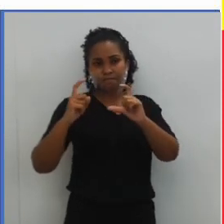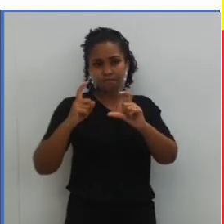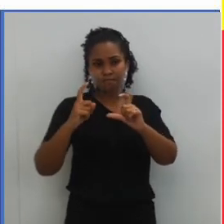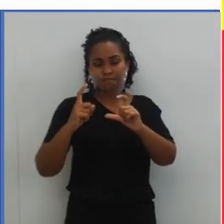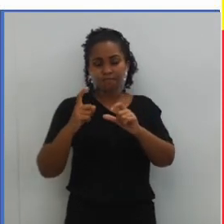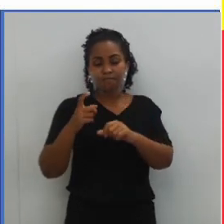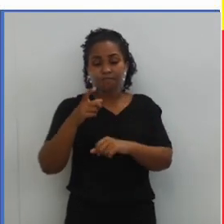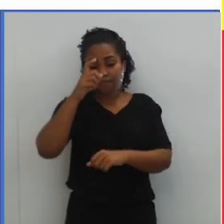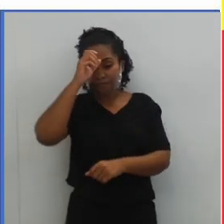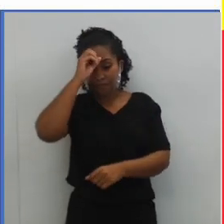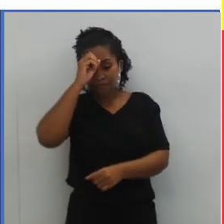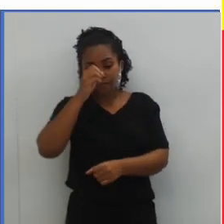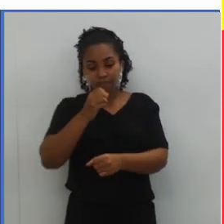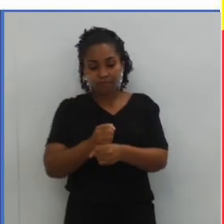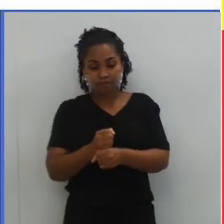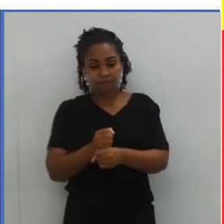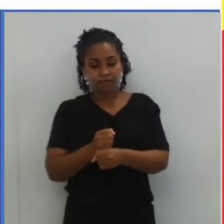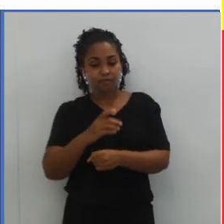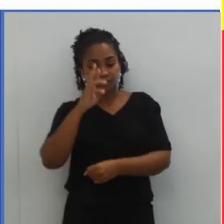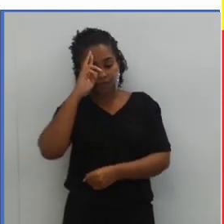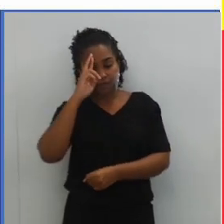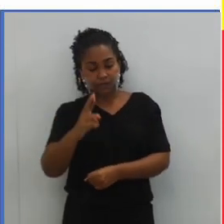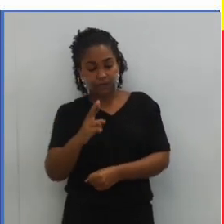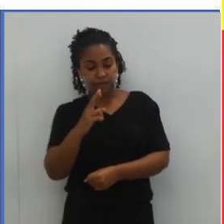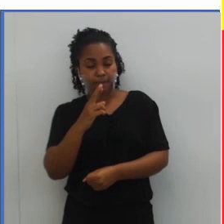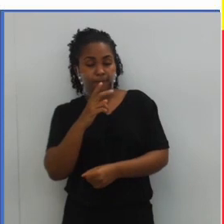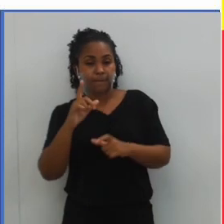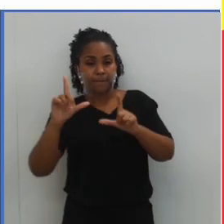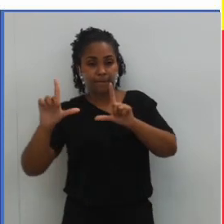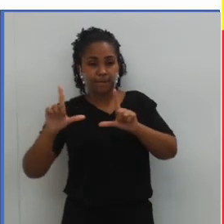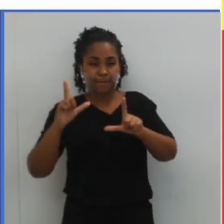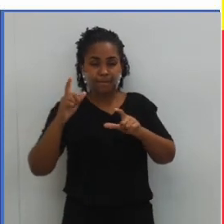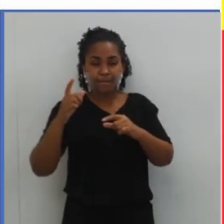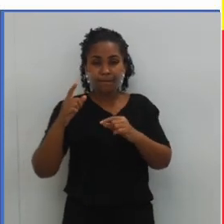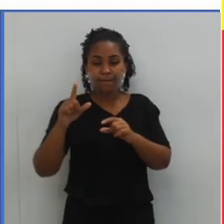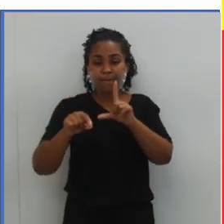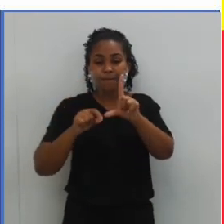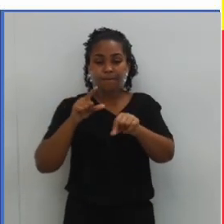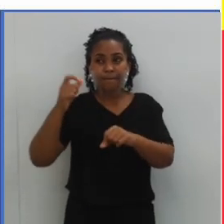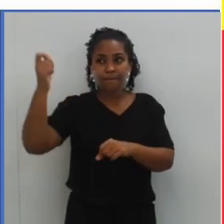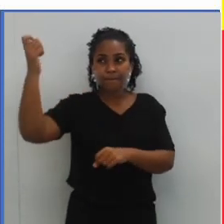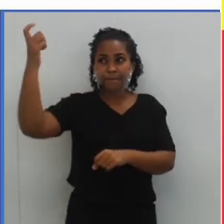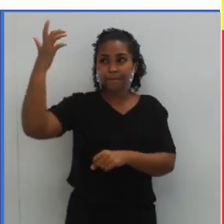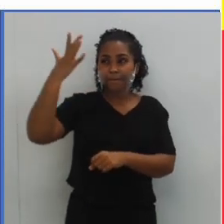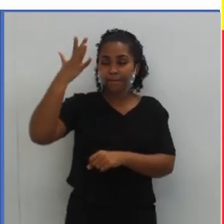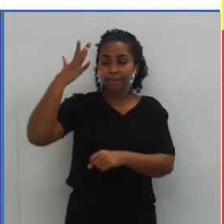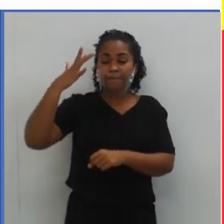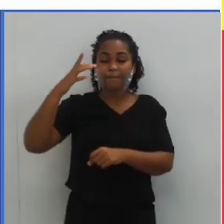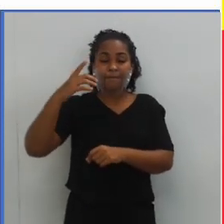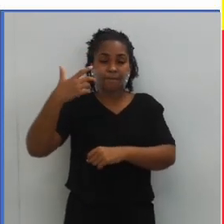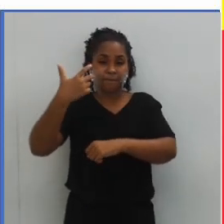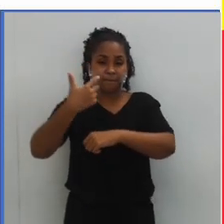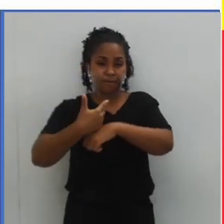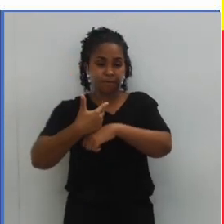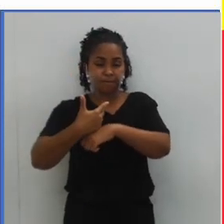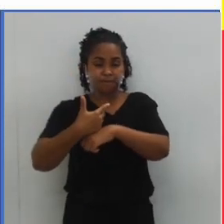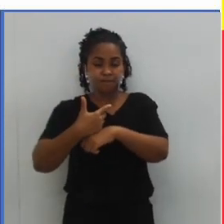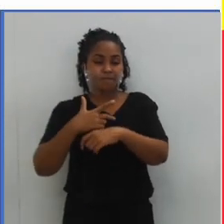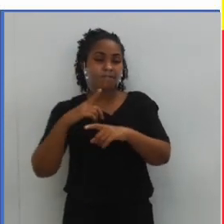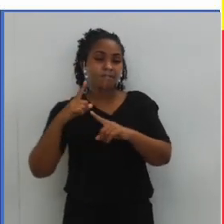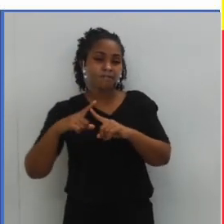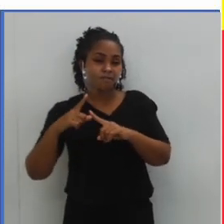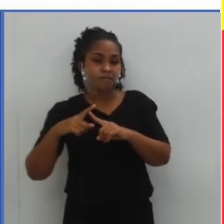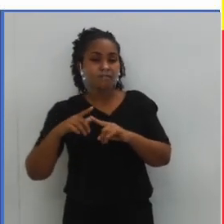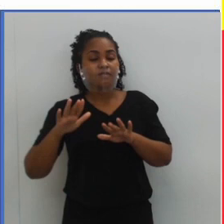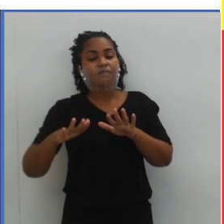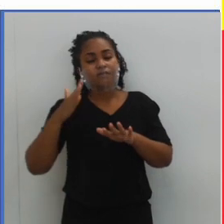de fotografia, né, que determina o tipo de luz, as lentes das câmeras e a qualidade da película. Então, ele vai